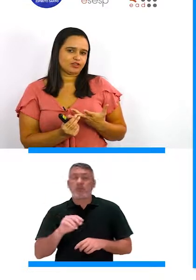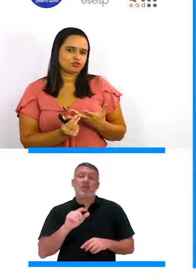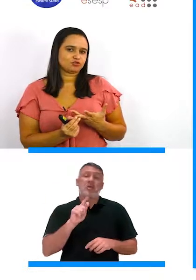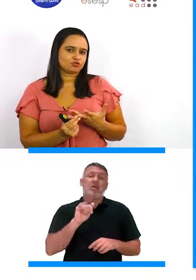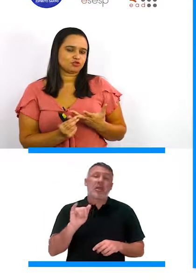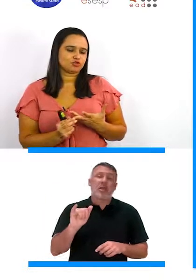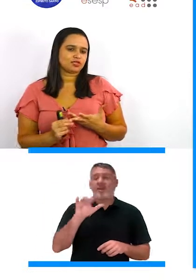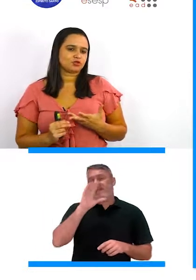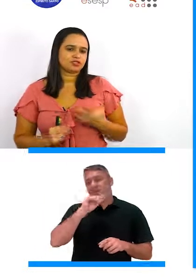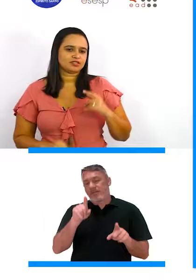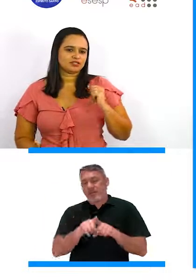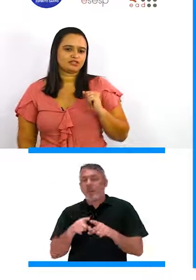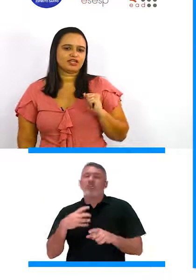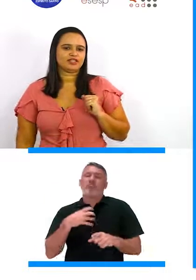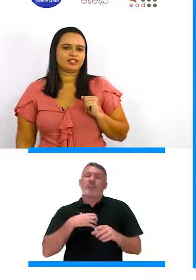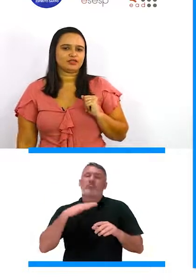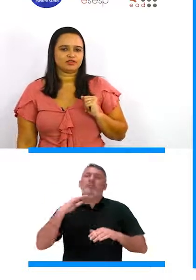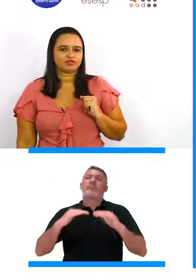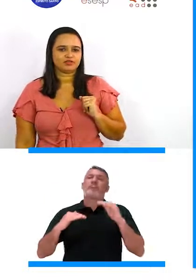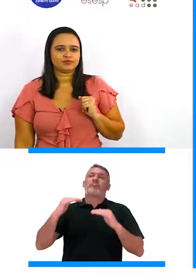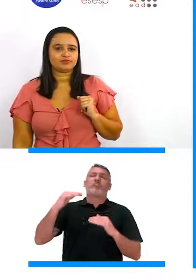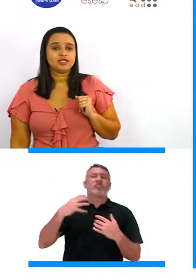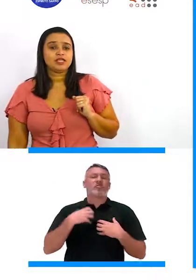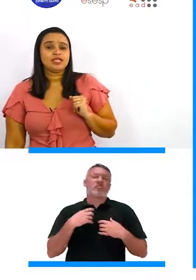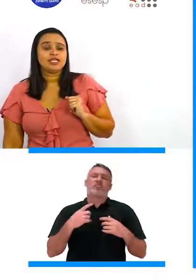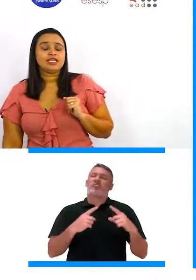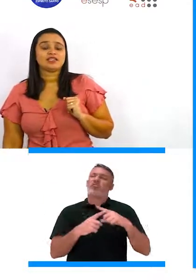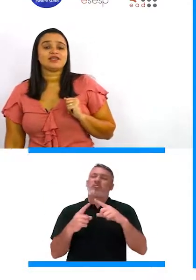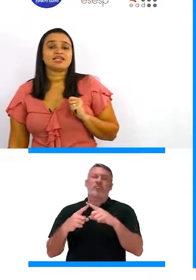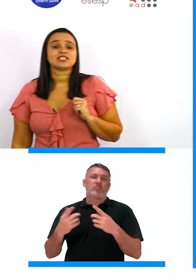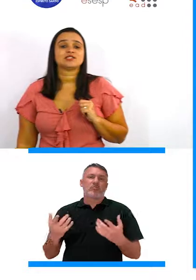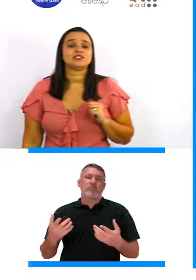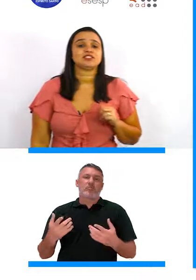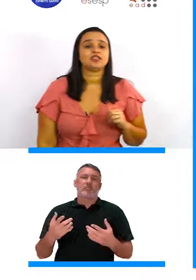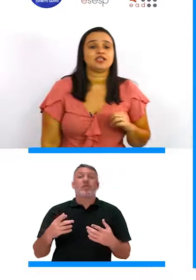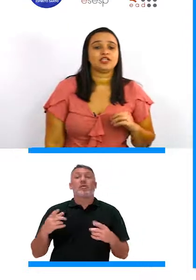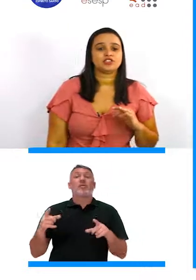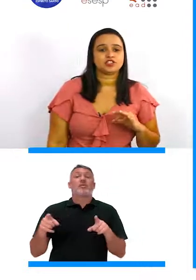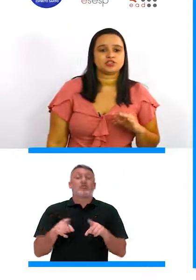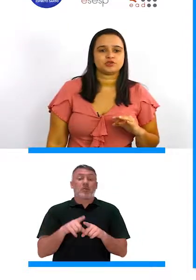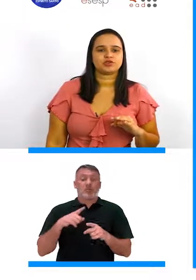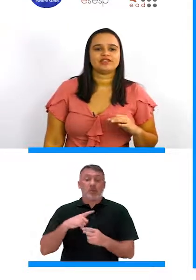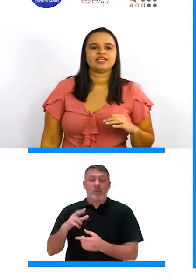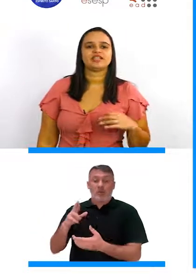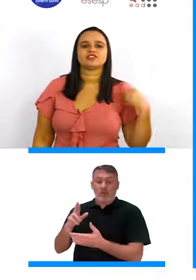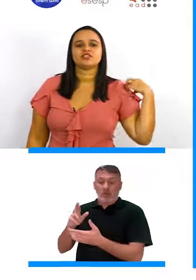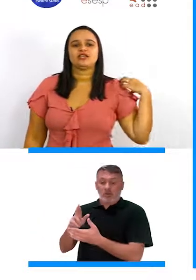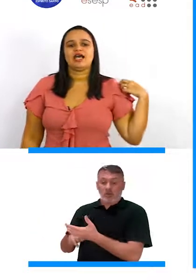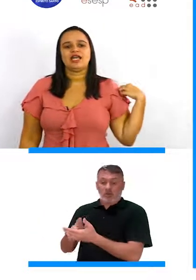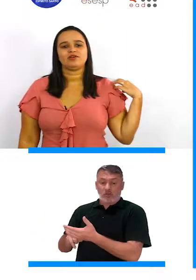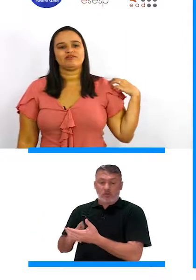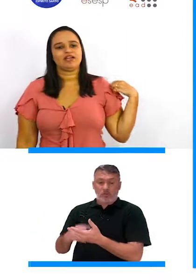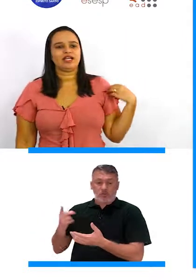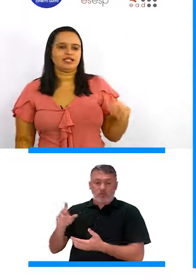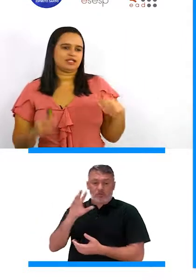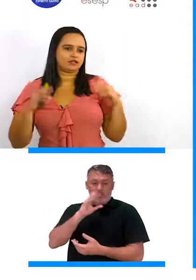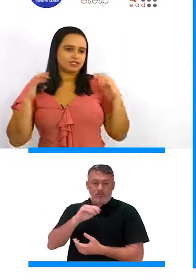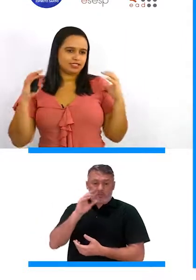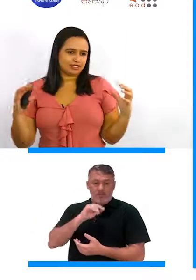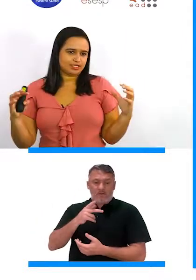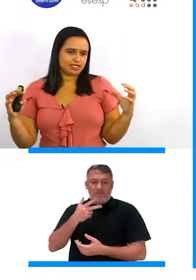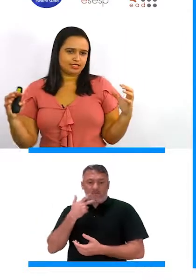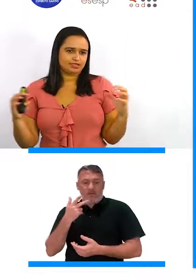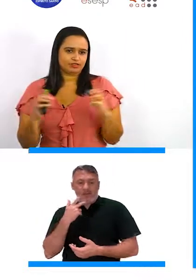Existem vários estudos sobre a entoação da fala gay, inclusive. E as variações de registro, né? Variantes, a língua falada e a